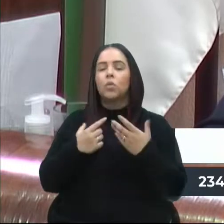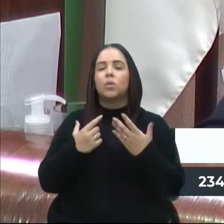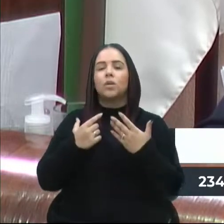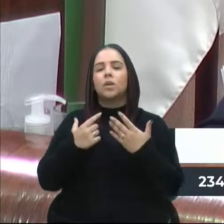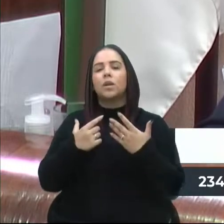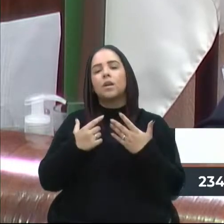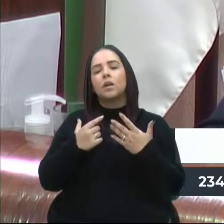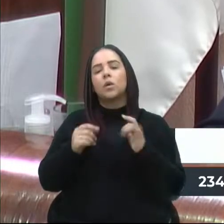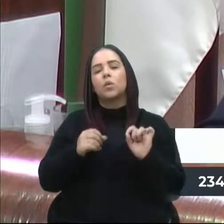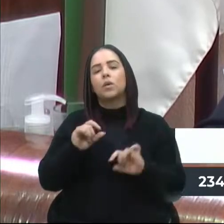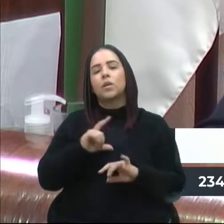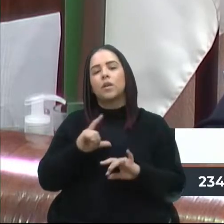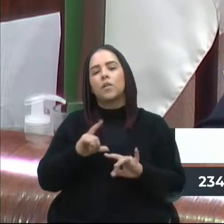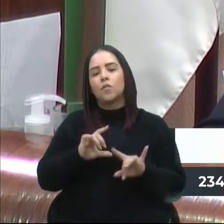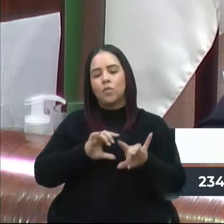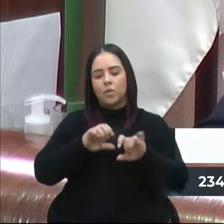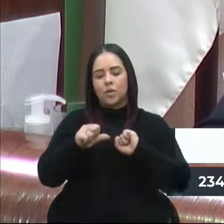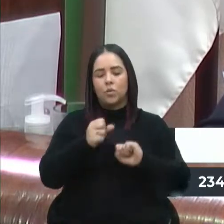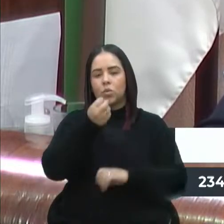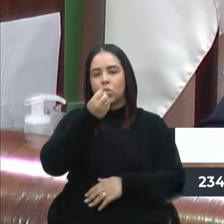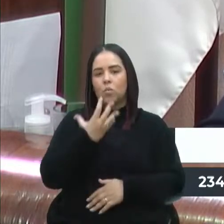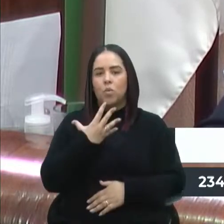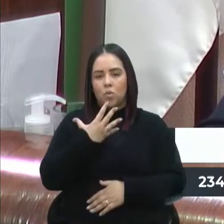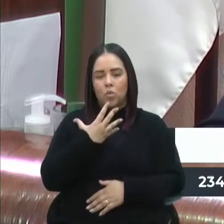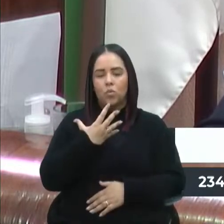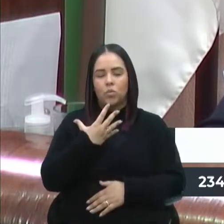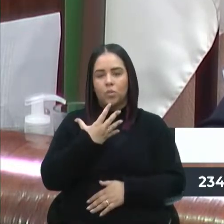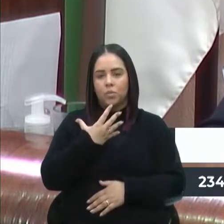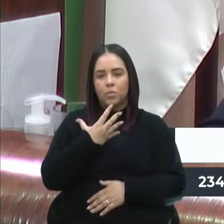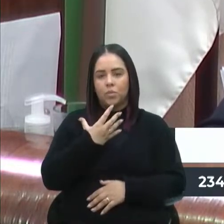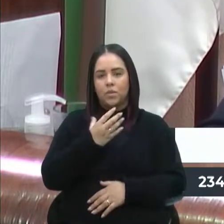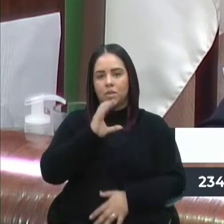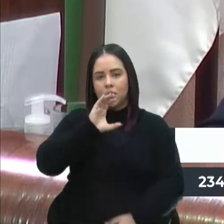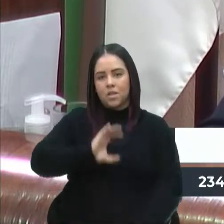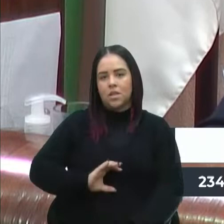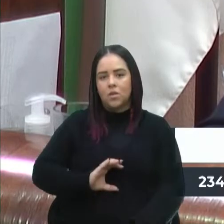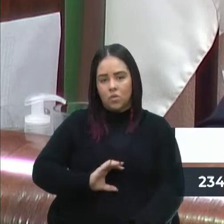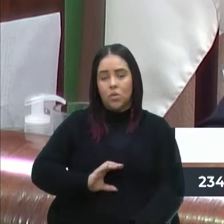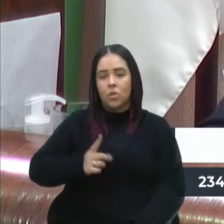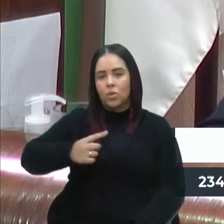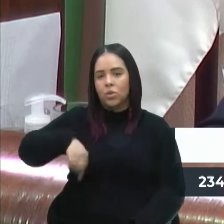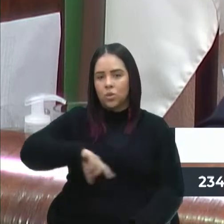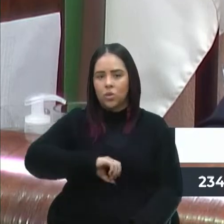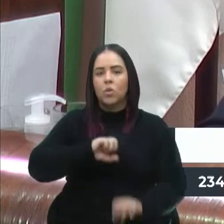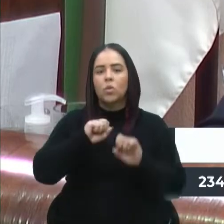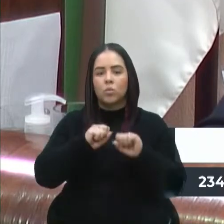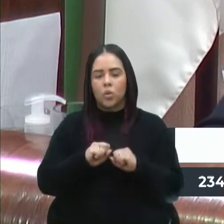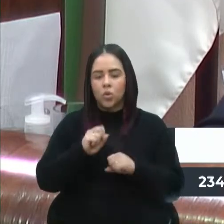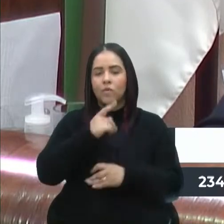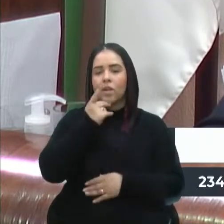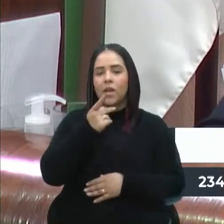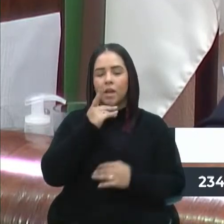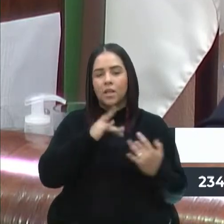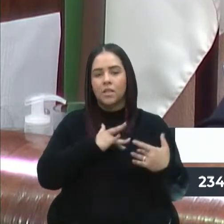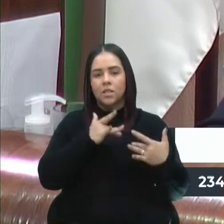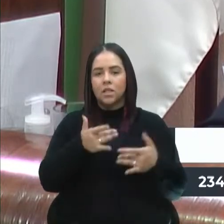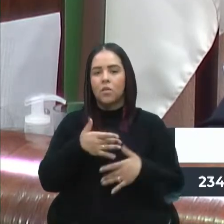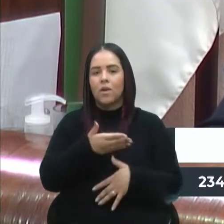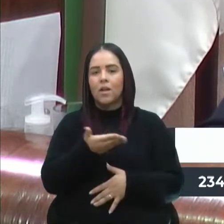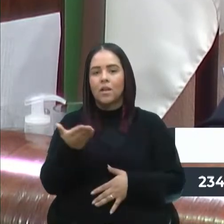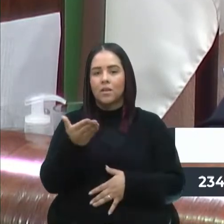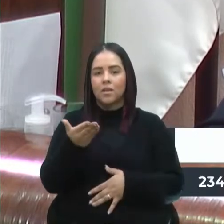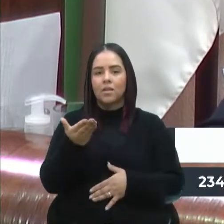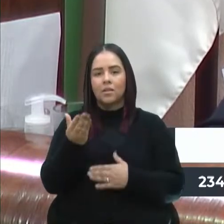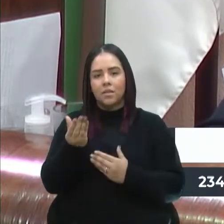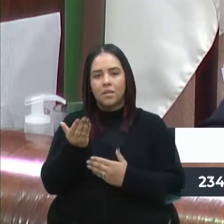de um bom cidadão por isso podemos afirmar com convicção que a dedicação em se oferecer um